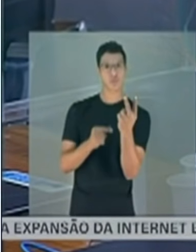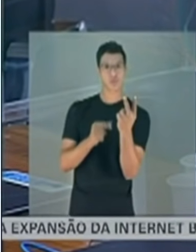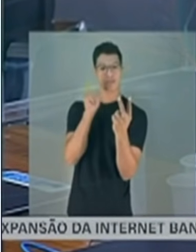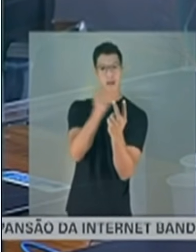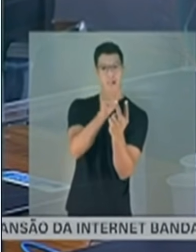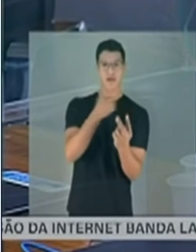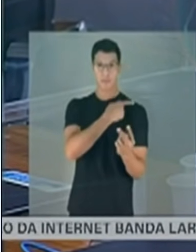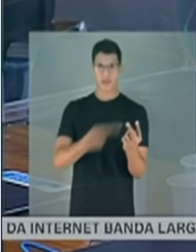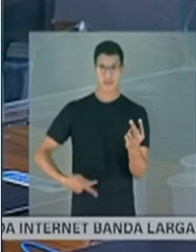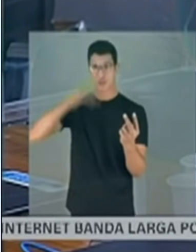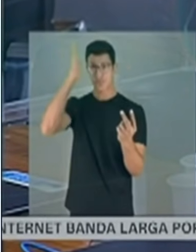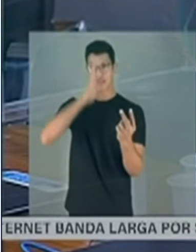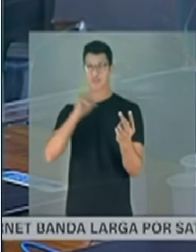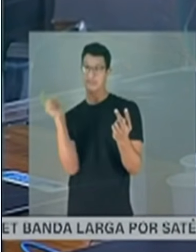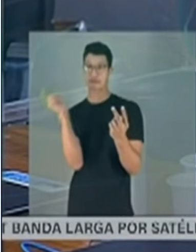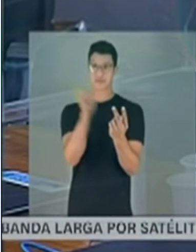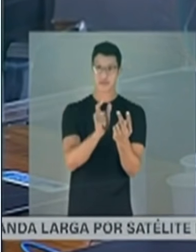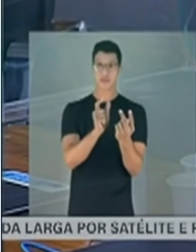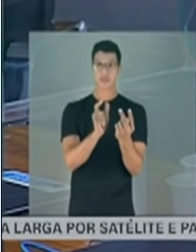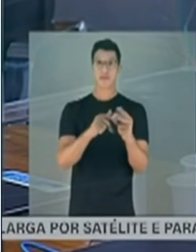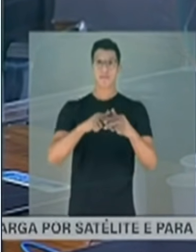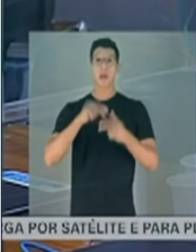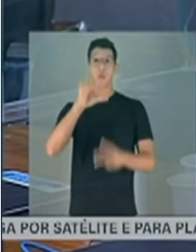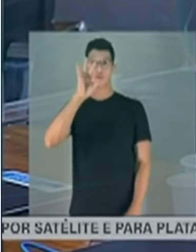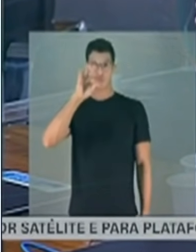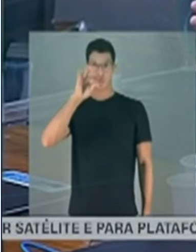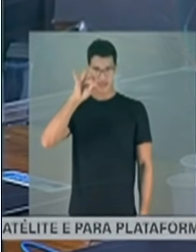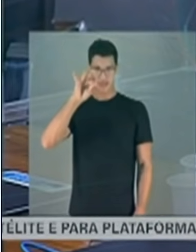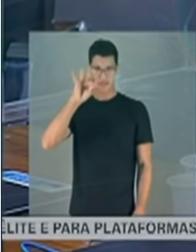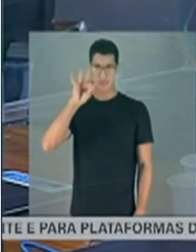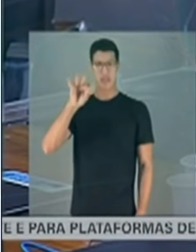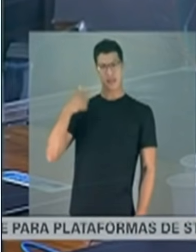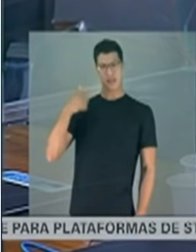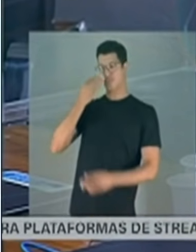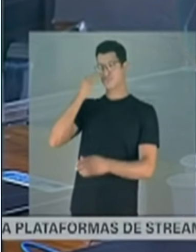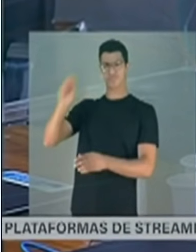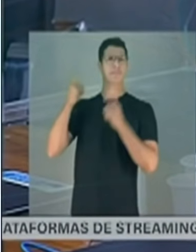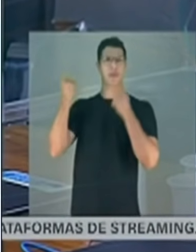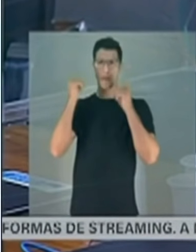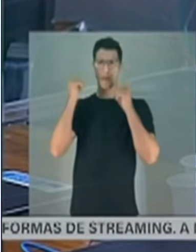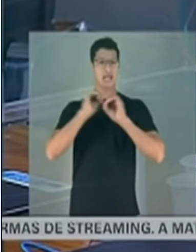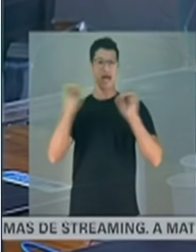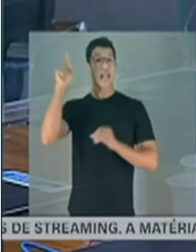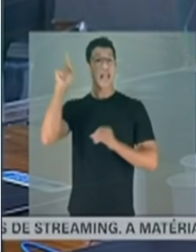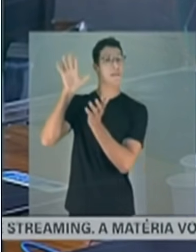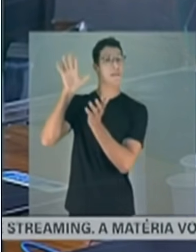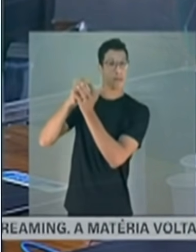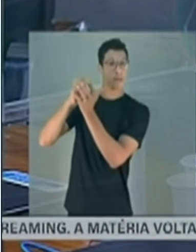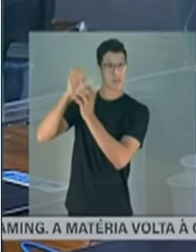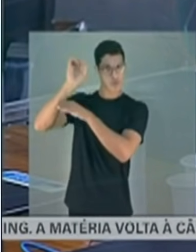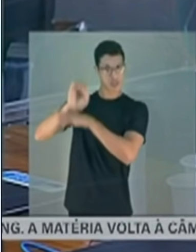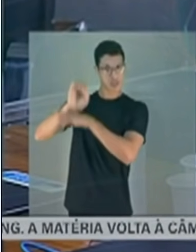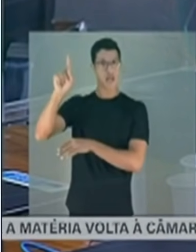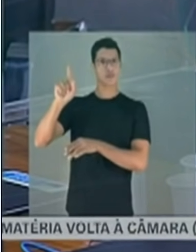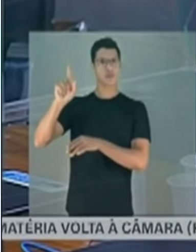do presidente da República via seu Twitter. Não que isso me preocupe. Lá em Pernambuco,